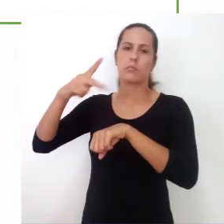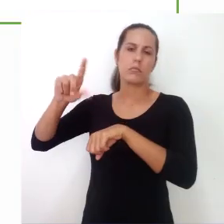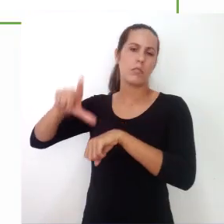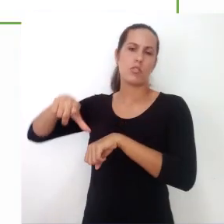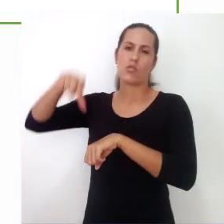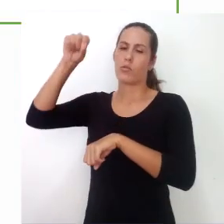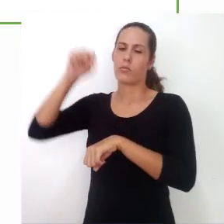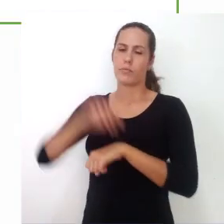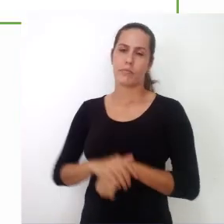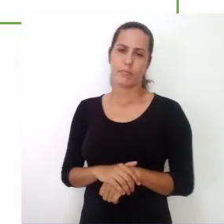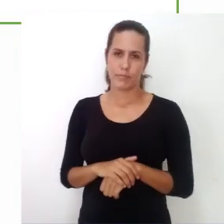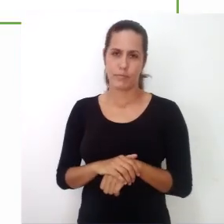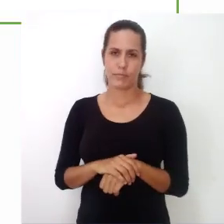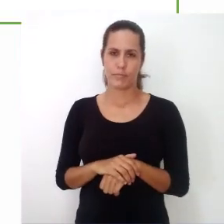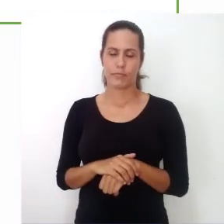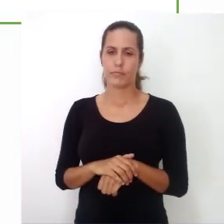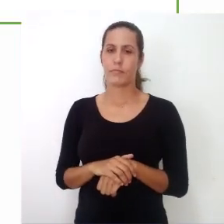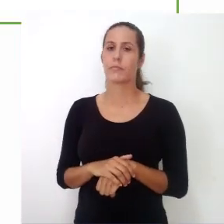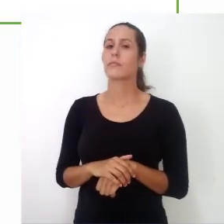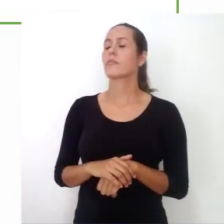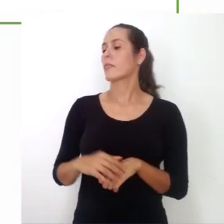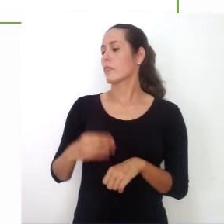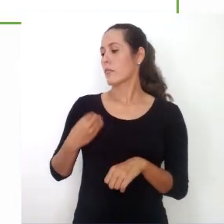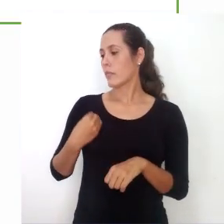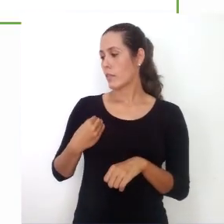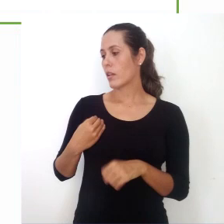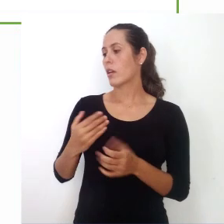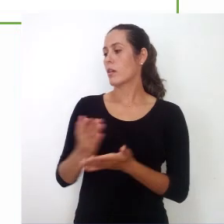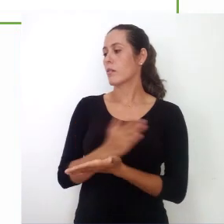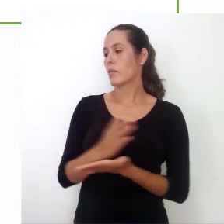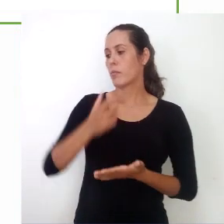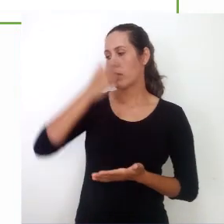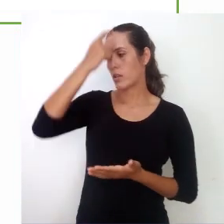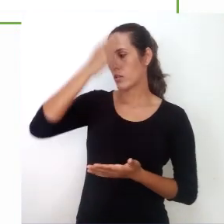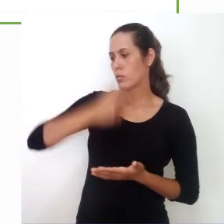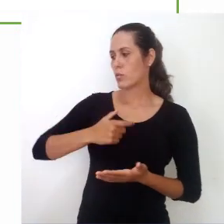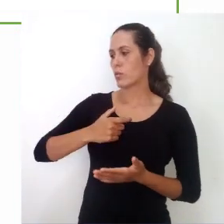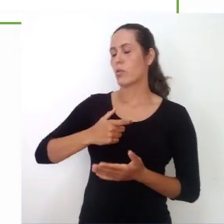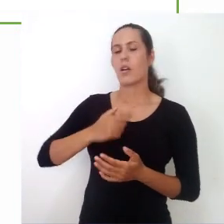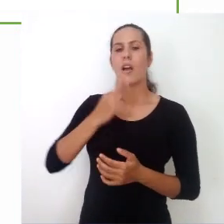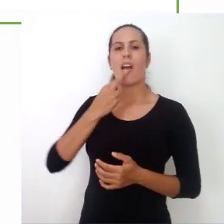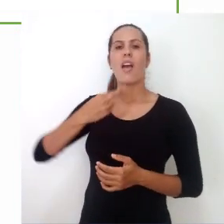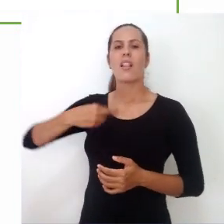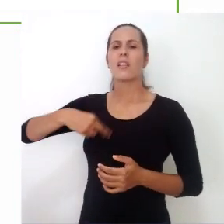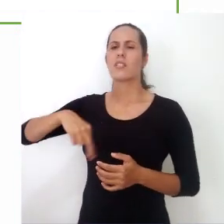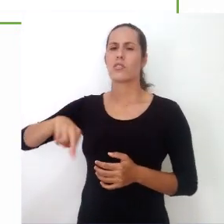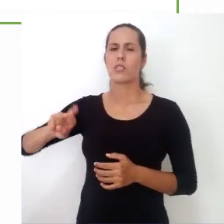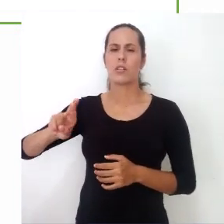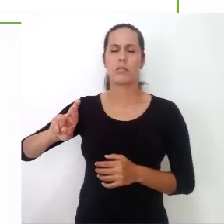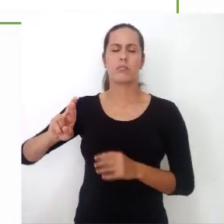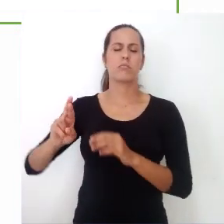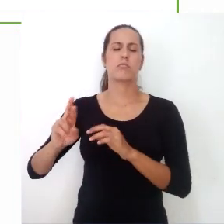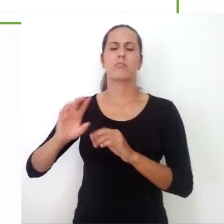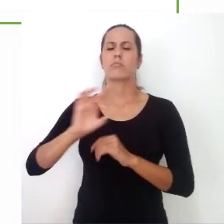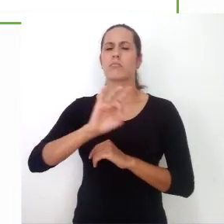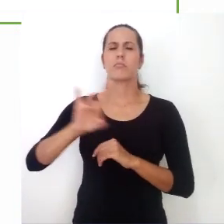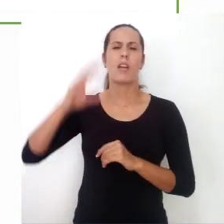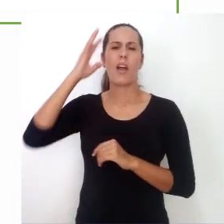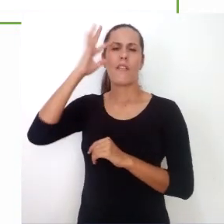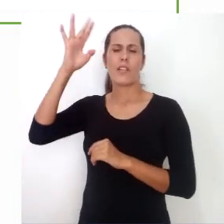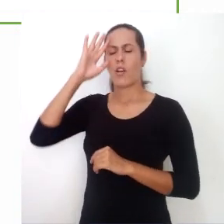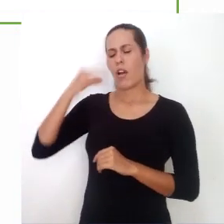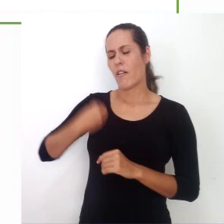imagem, nós temos pessoas representadas aí, um desenho de pessoas que professam religiões,